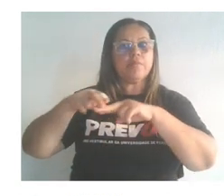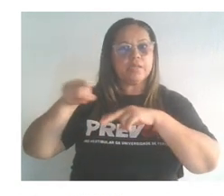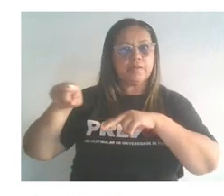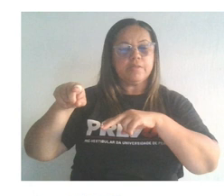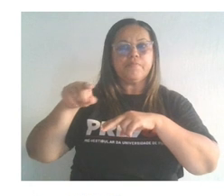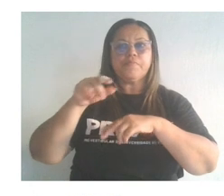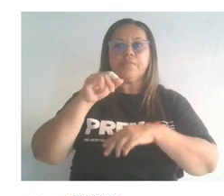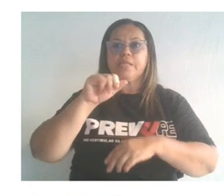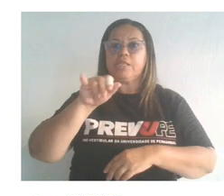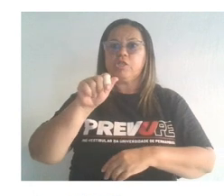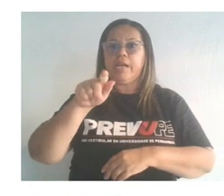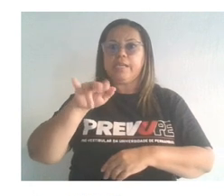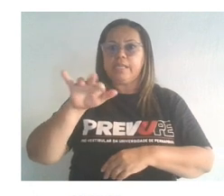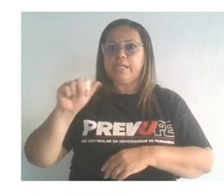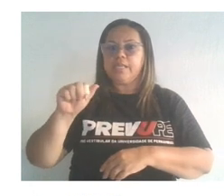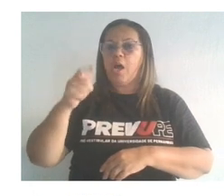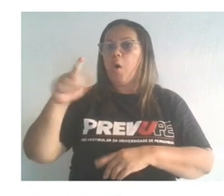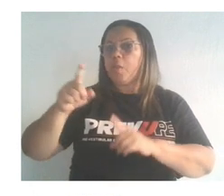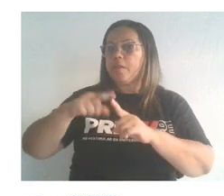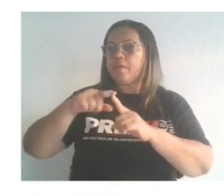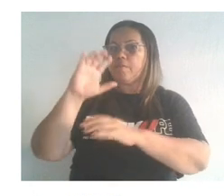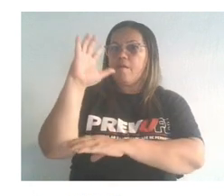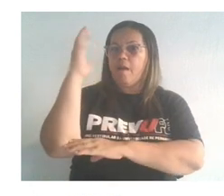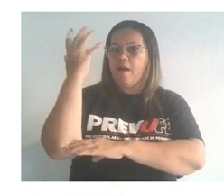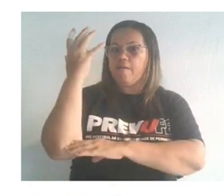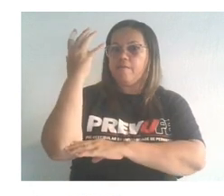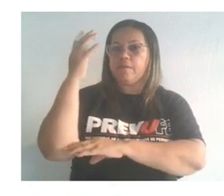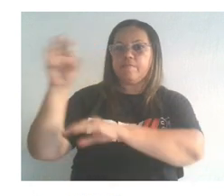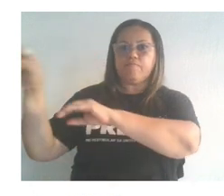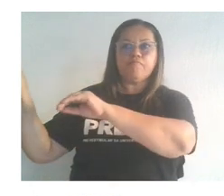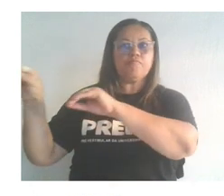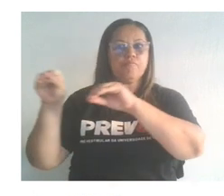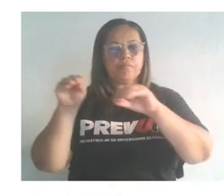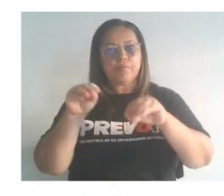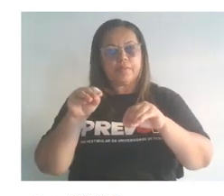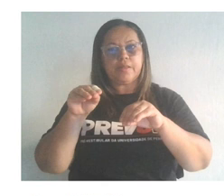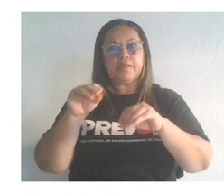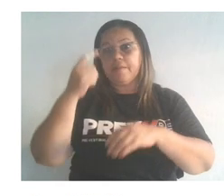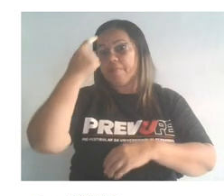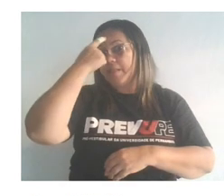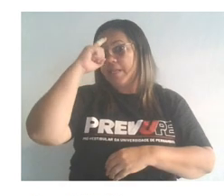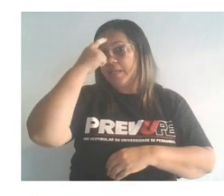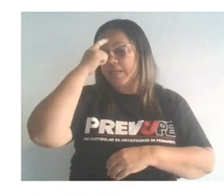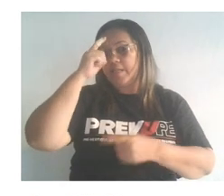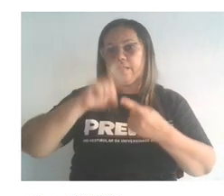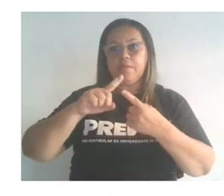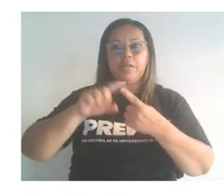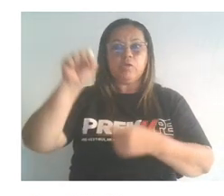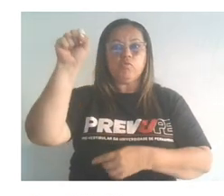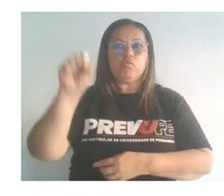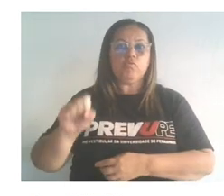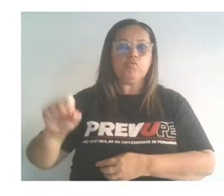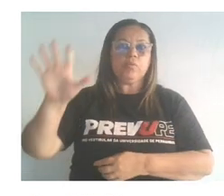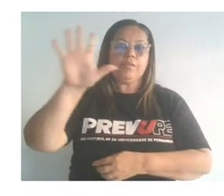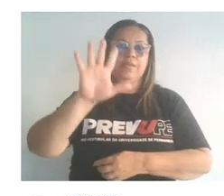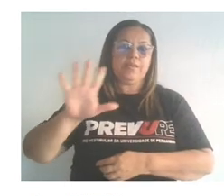jaqueira, outra espécie exótica aí, como exemplo para vocês, é uma árvore originária da Índia e de regiões do sudeste asiático